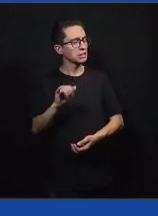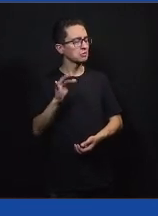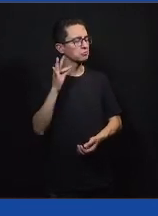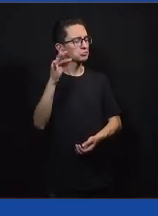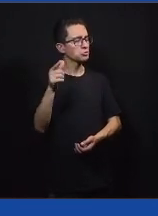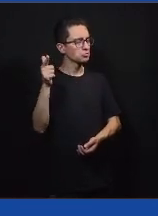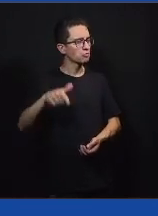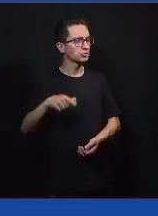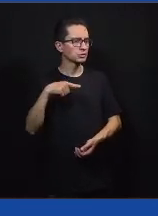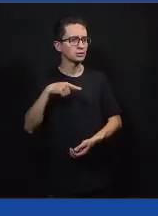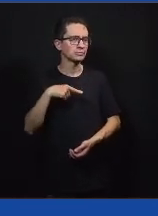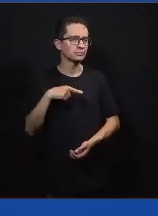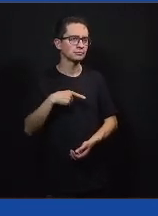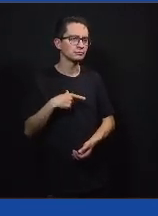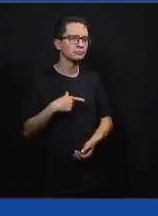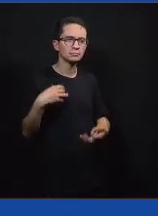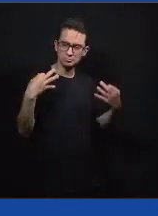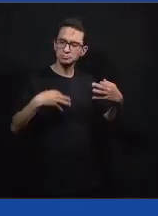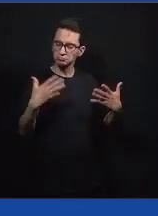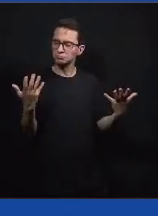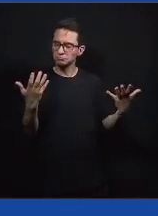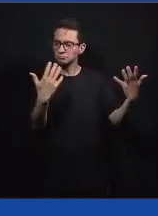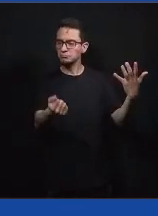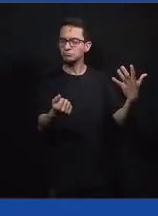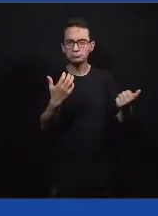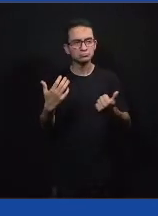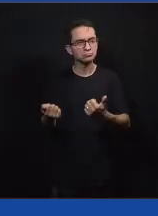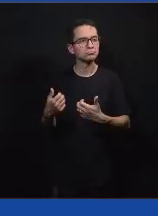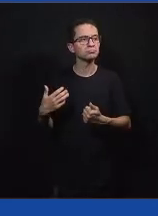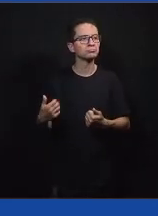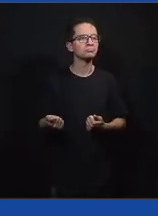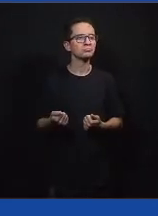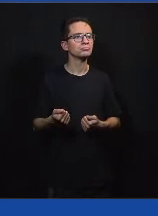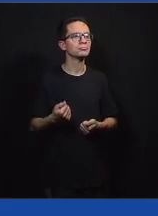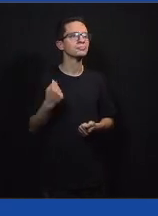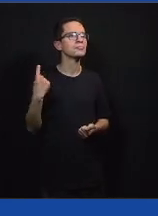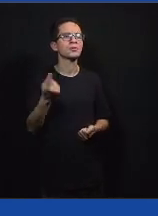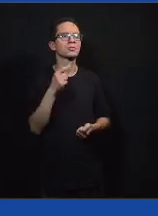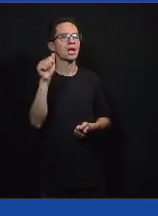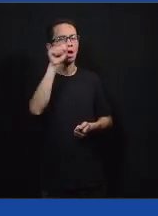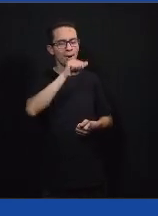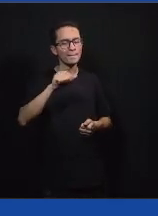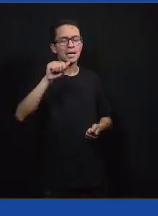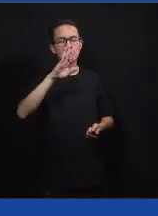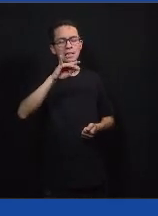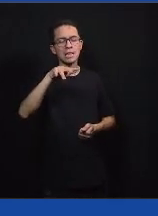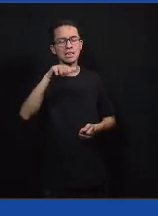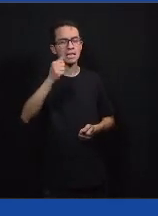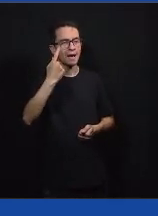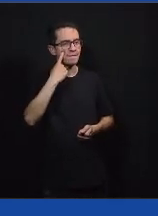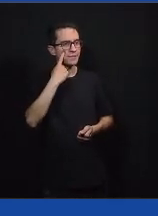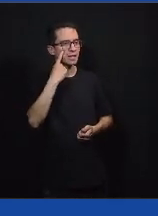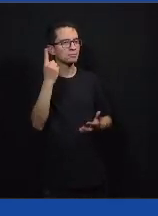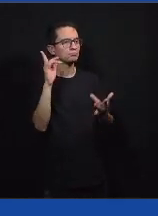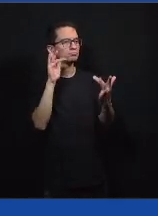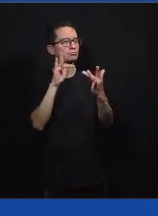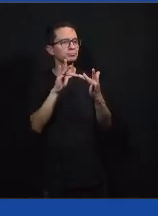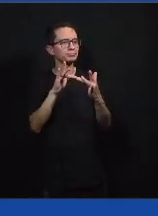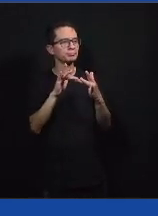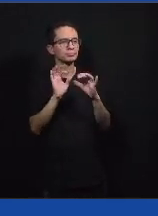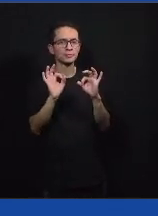Mas você com certeza@gente da Cidadania EA gente vai fazer essa ponte